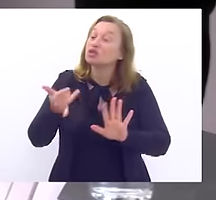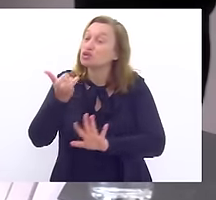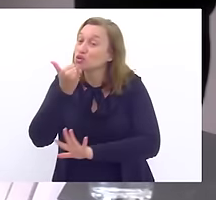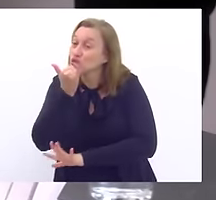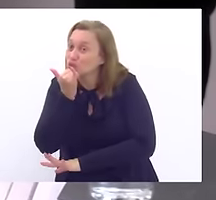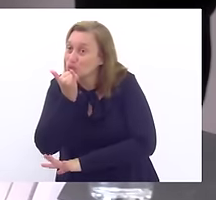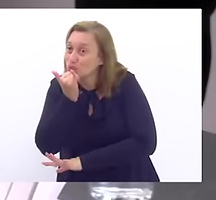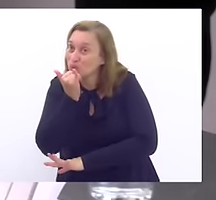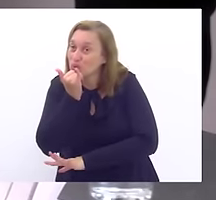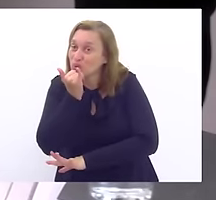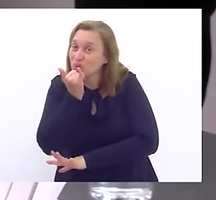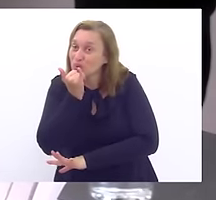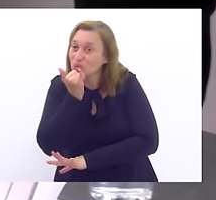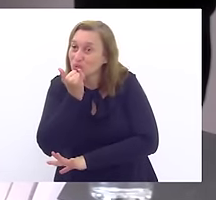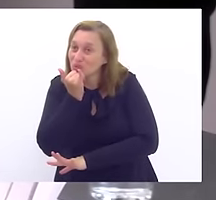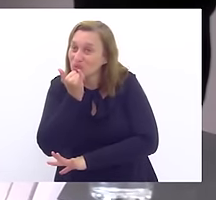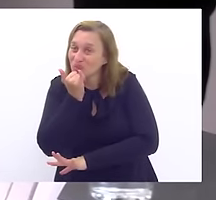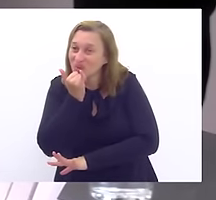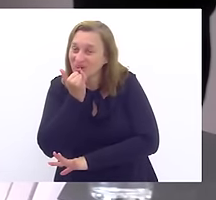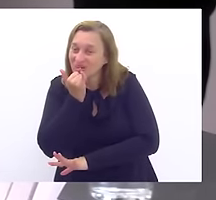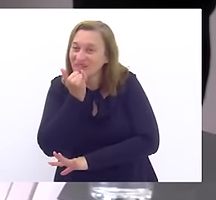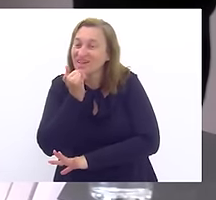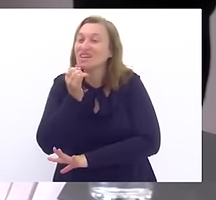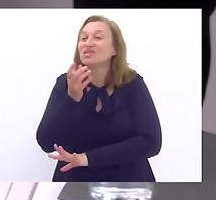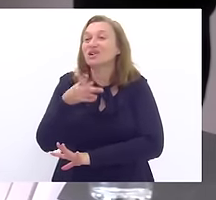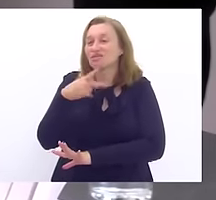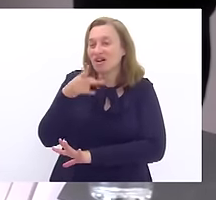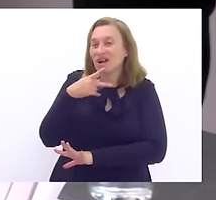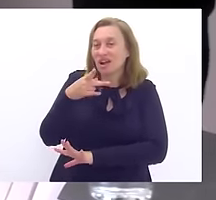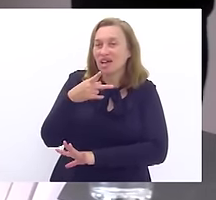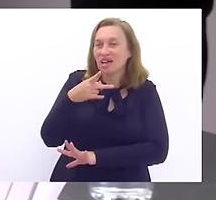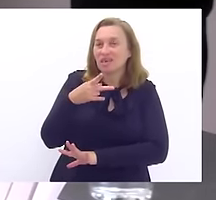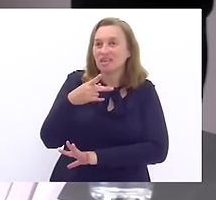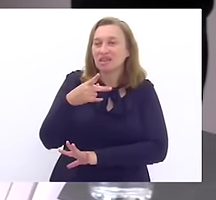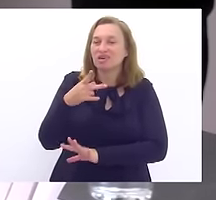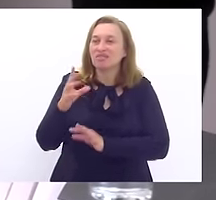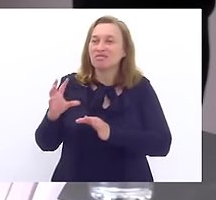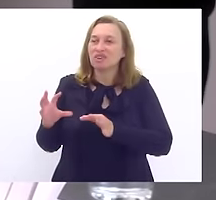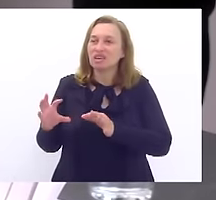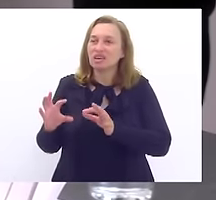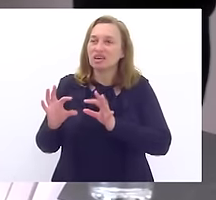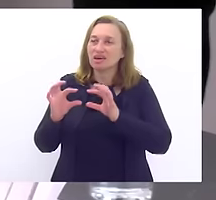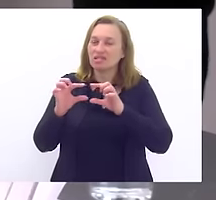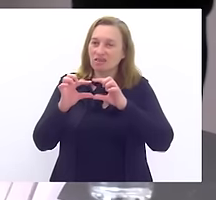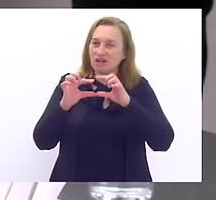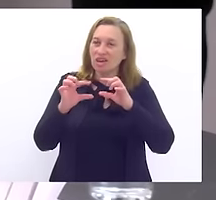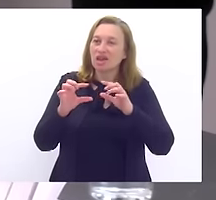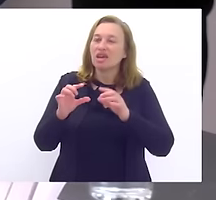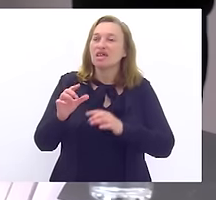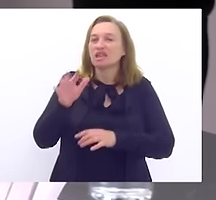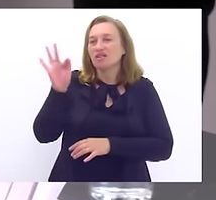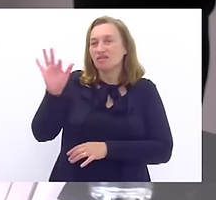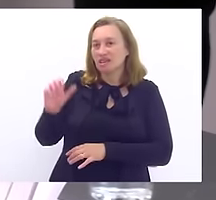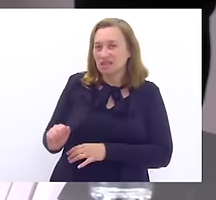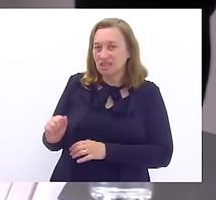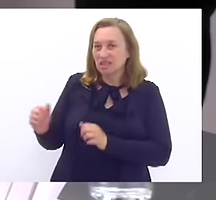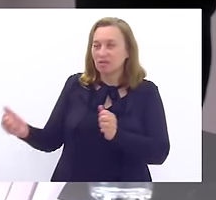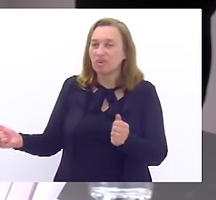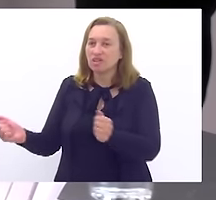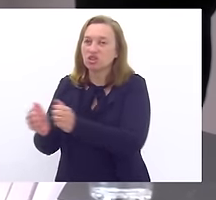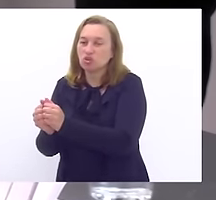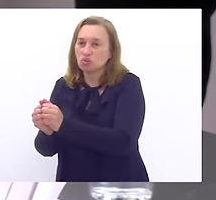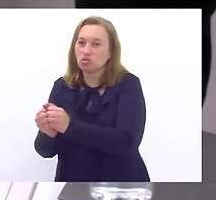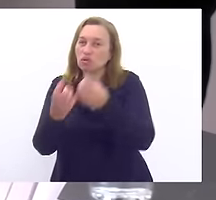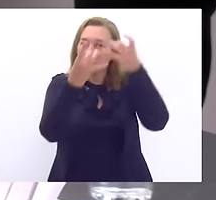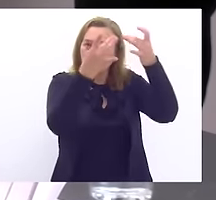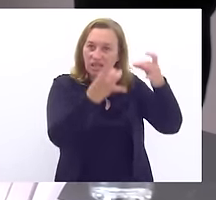não quis não dizer o seguinte é porque vem agregado para fazenda aparece agregado detalhado